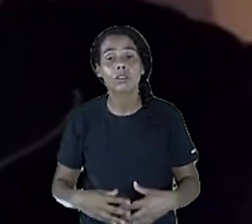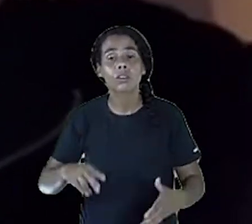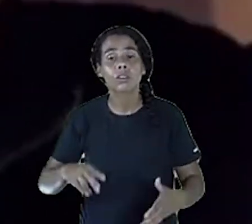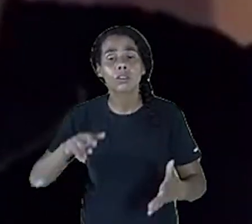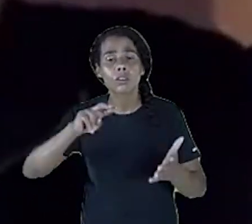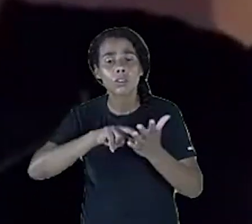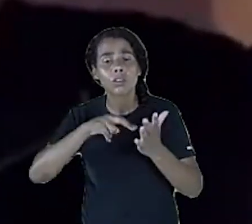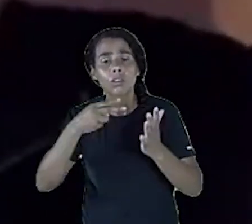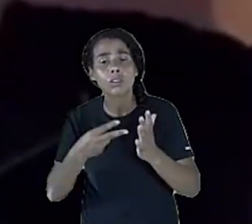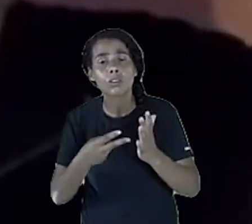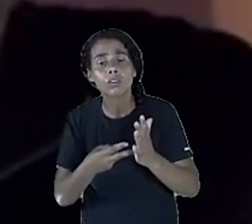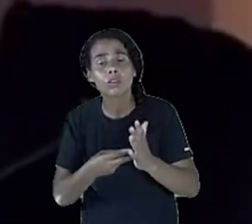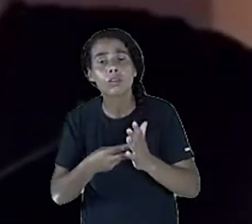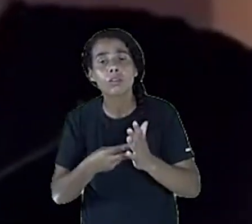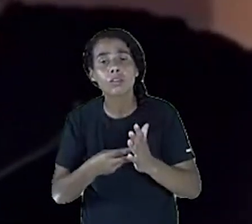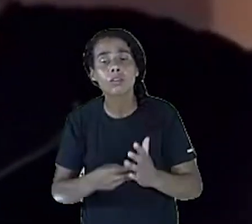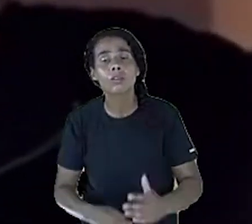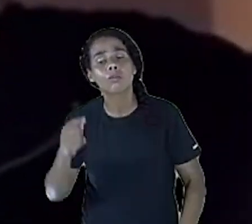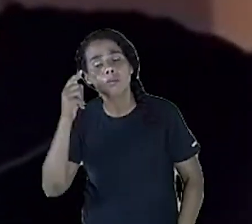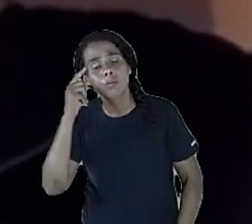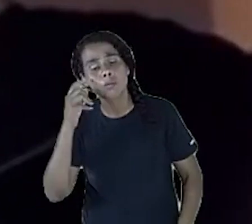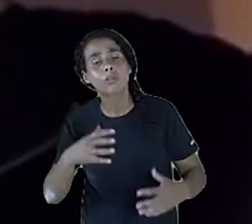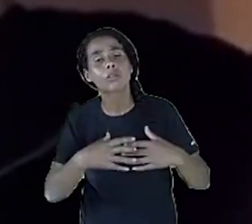Eu tenho a impressão que daí,